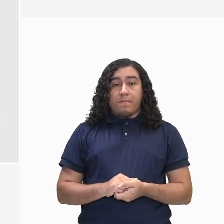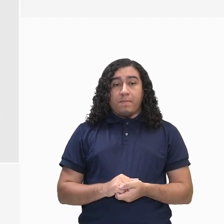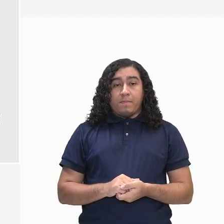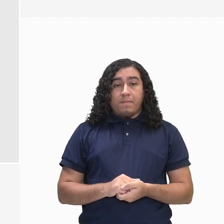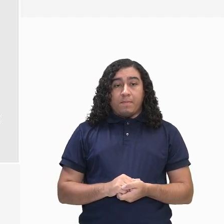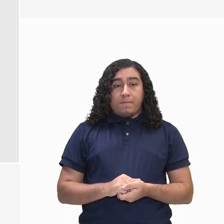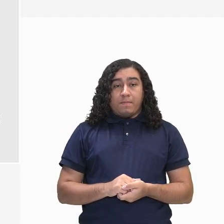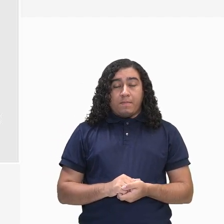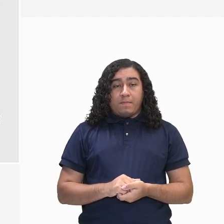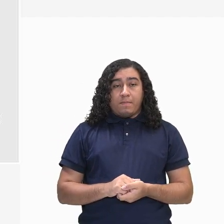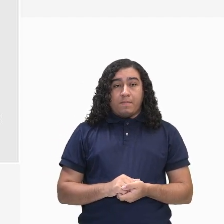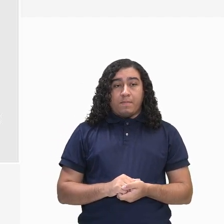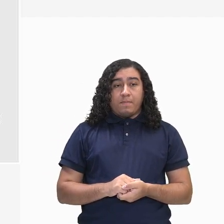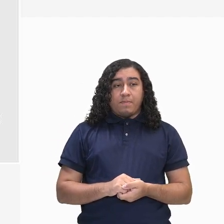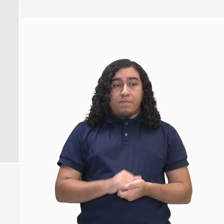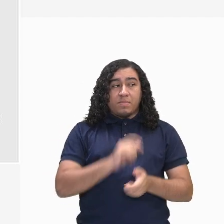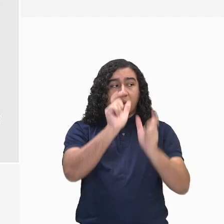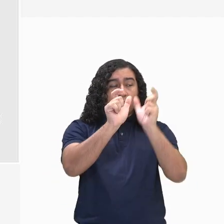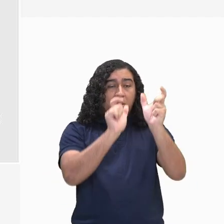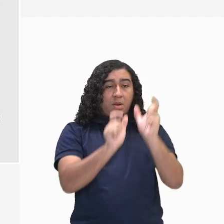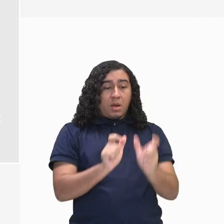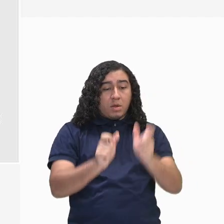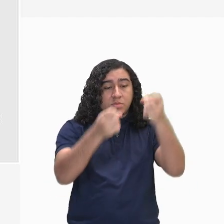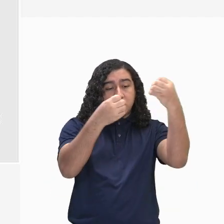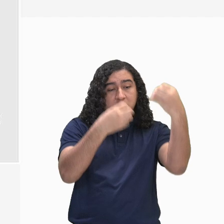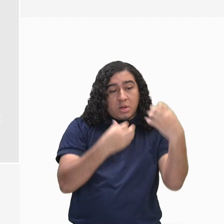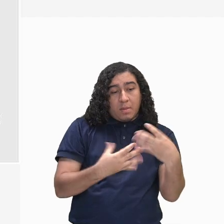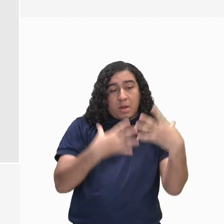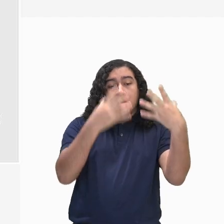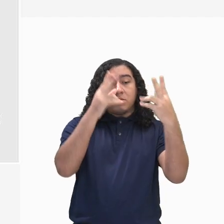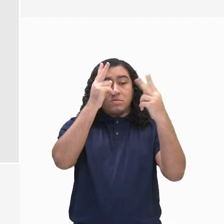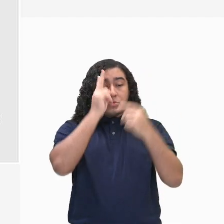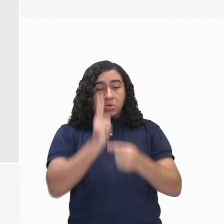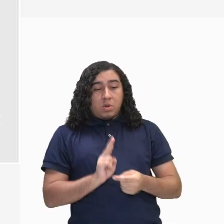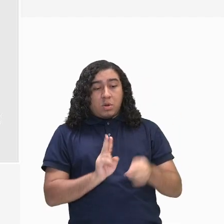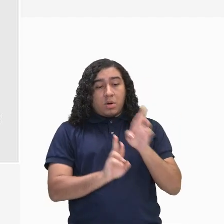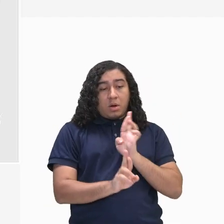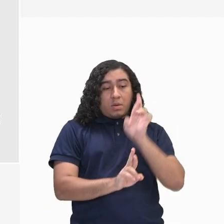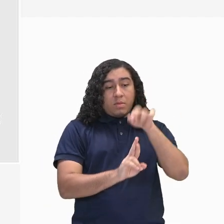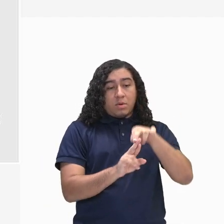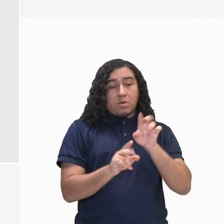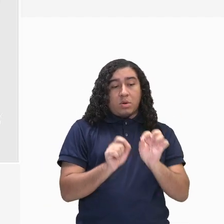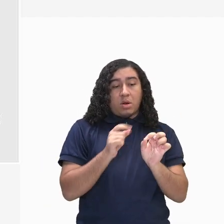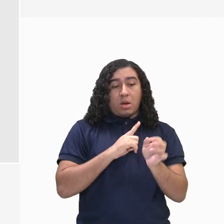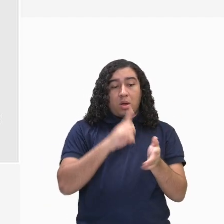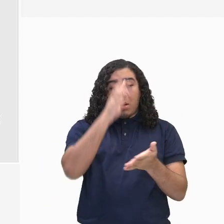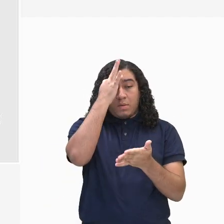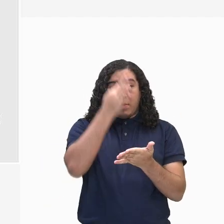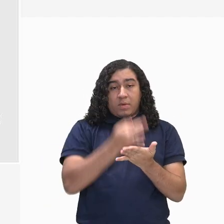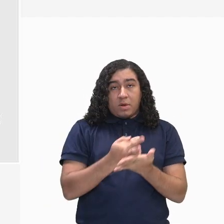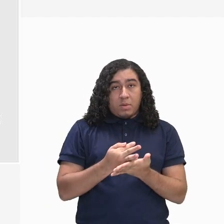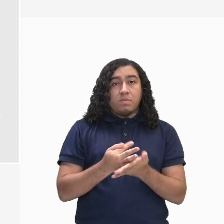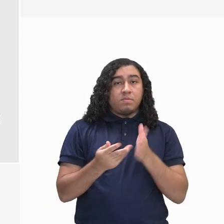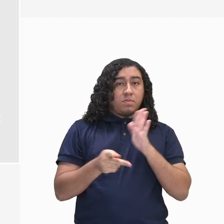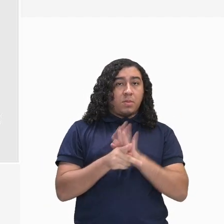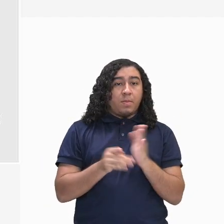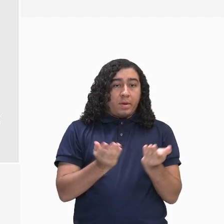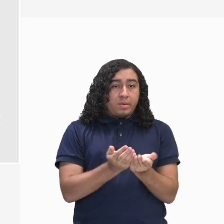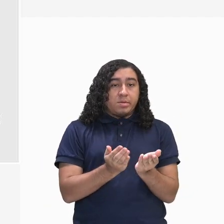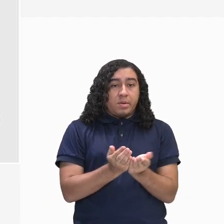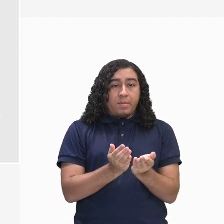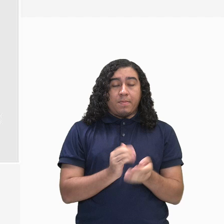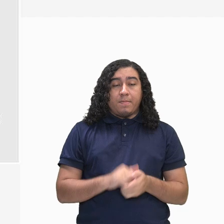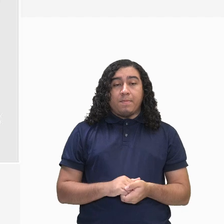as palavras, os ensinamentos, as histórias referentes à fé cristã. Nós temos